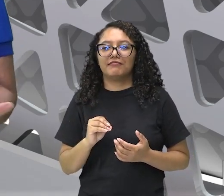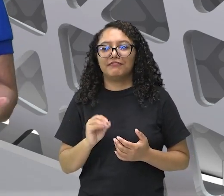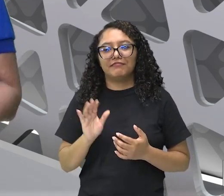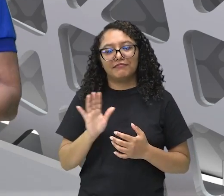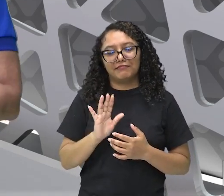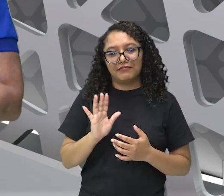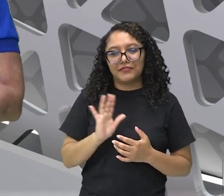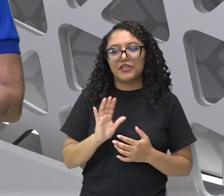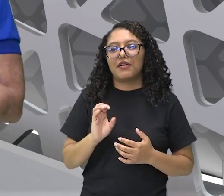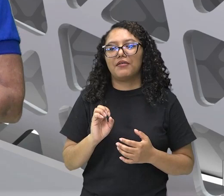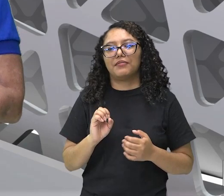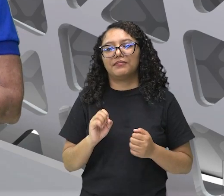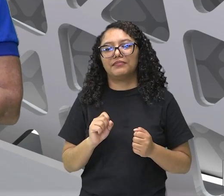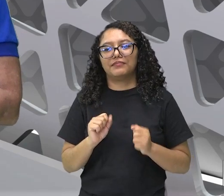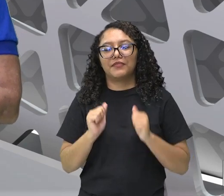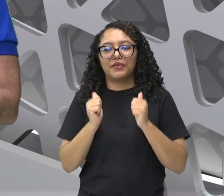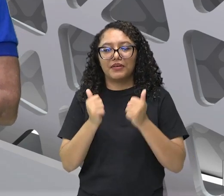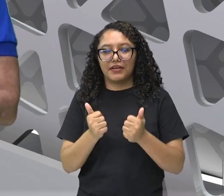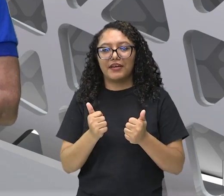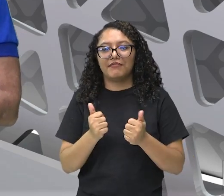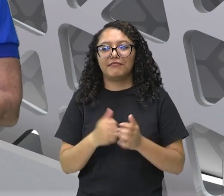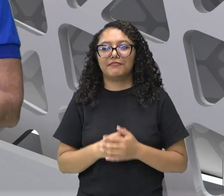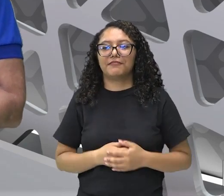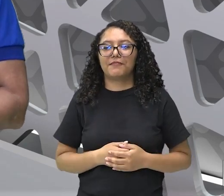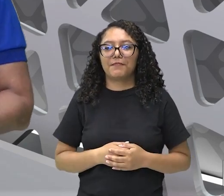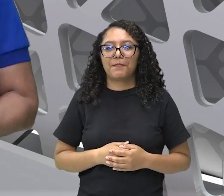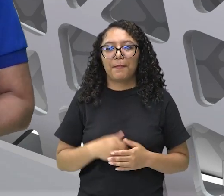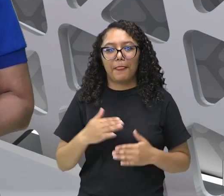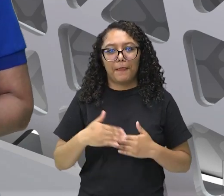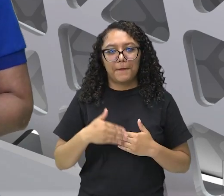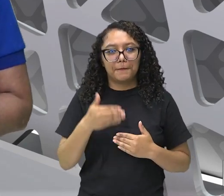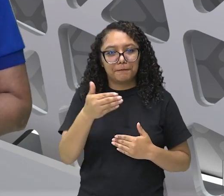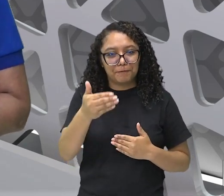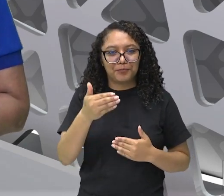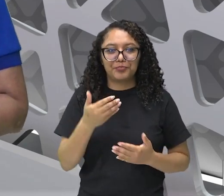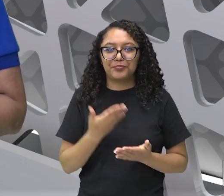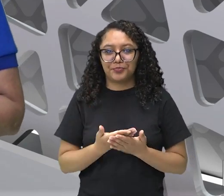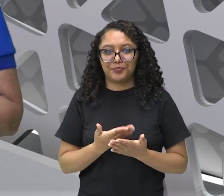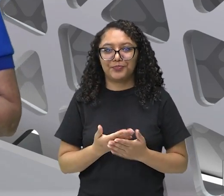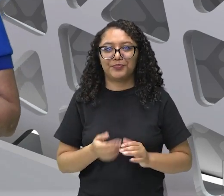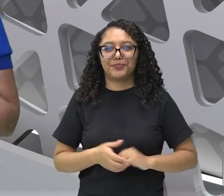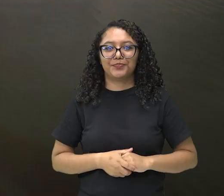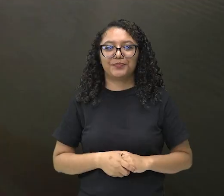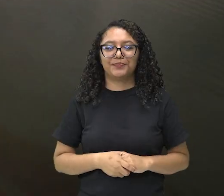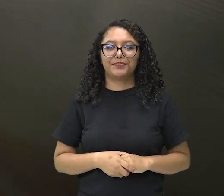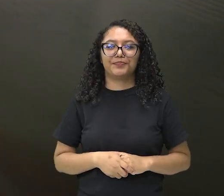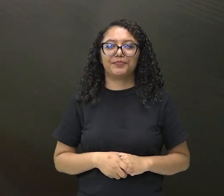estado com vocês na aula de hoje e até a nossa próxima aula.